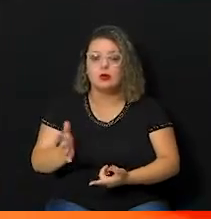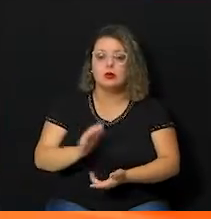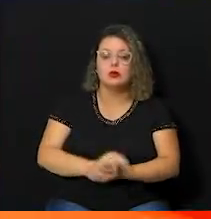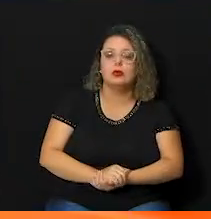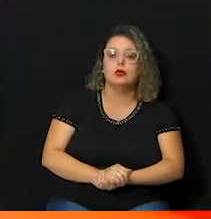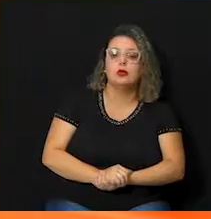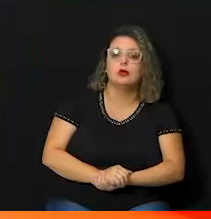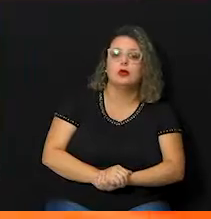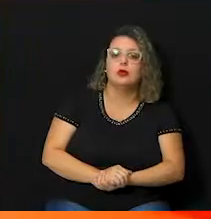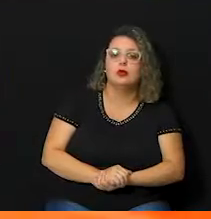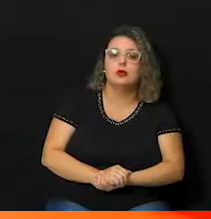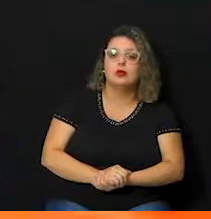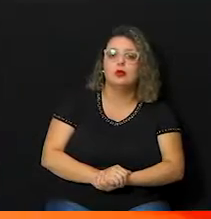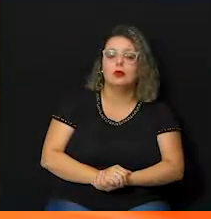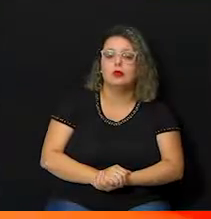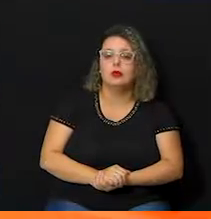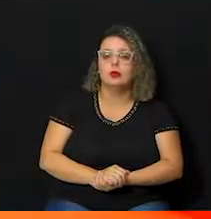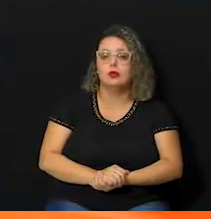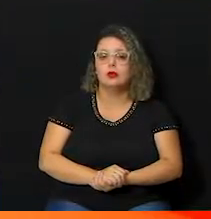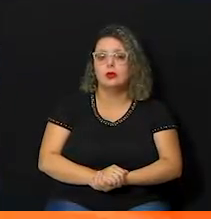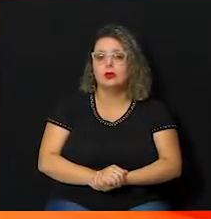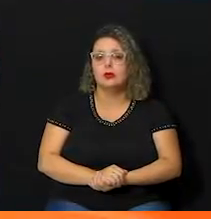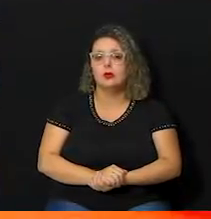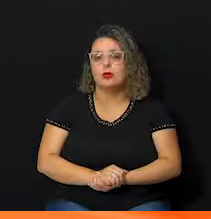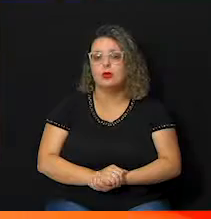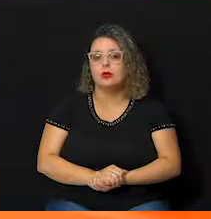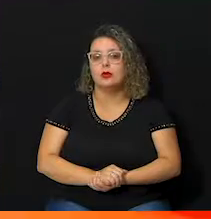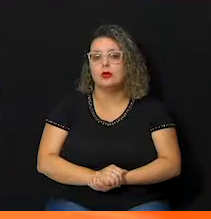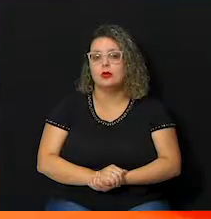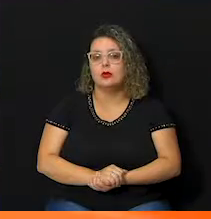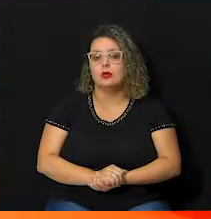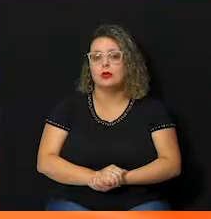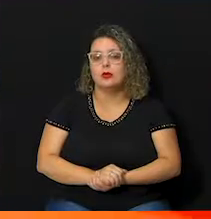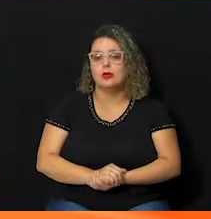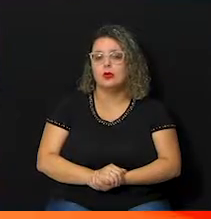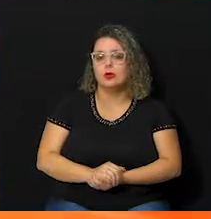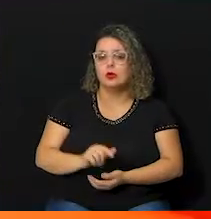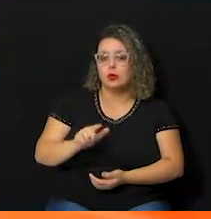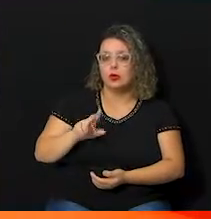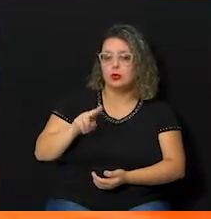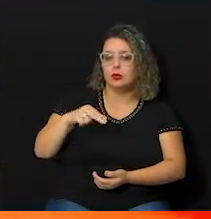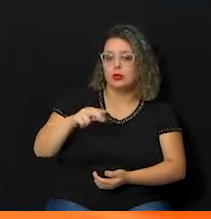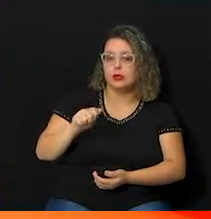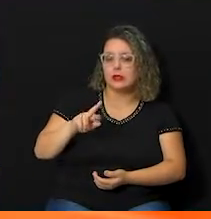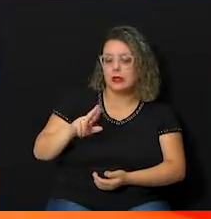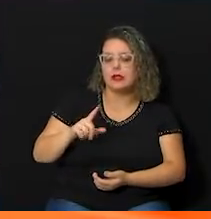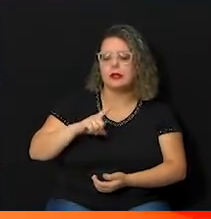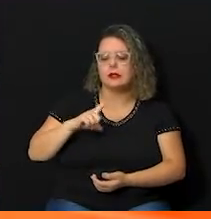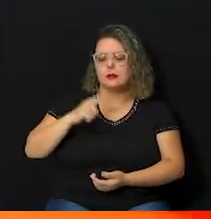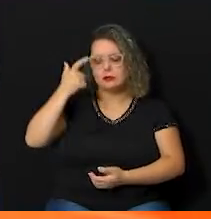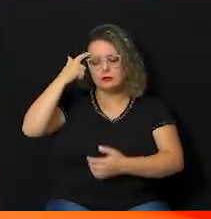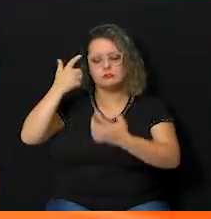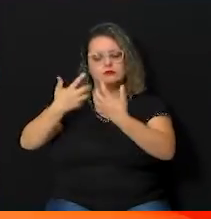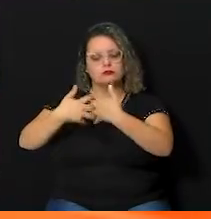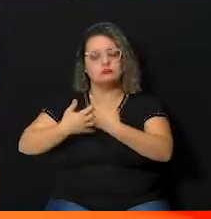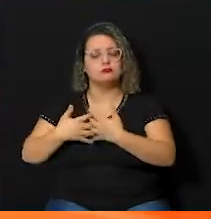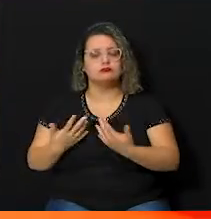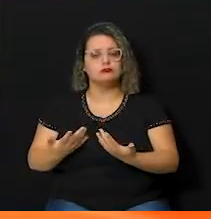dirigido pelo filho do David Bowie, acho que é Duncan Jones o nome dele, ele tem essa pegada um pouco, sabe, um pouco mais reflexivo, ele não